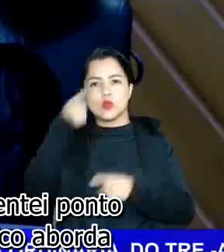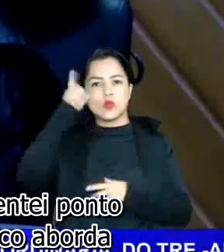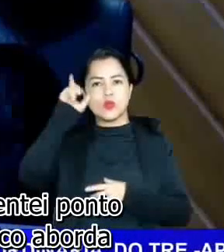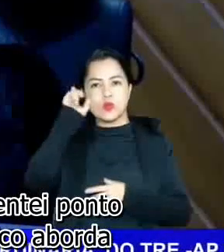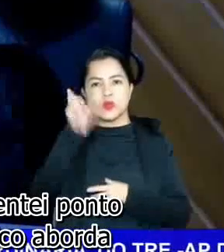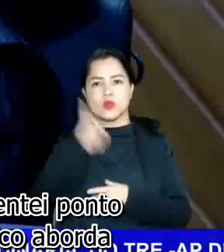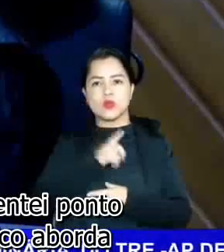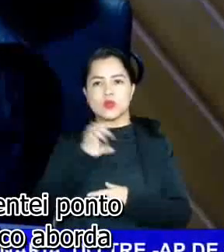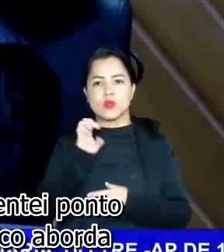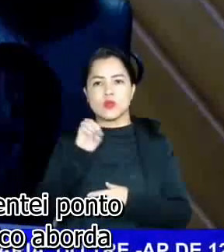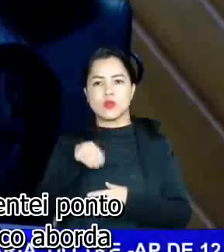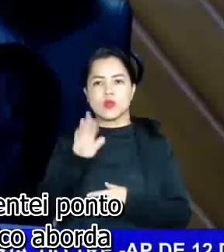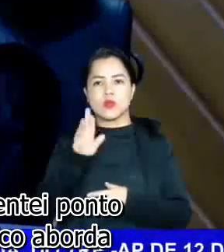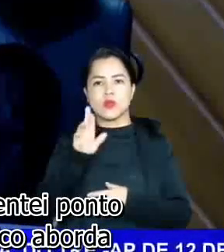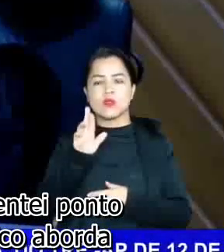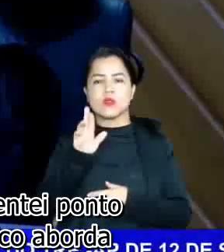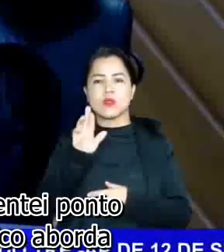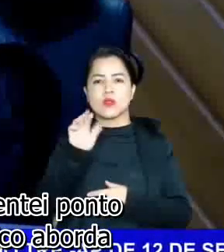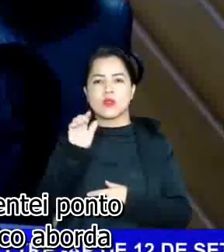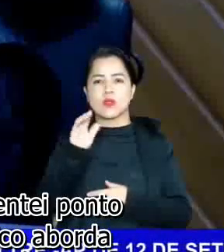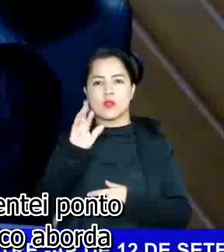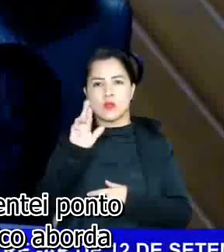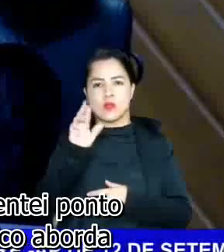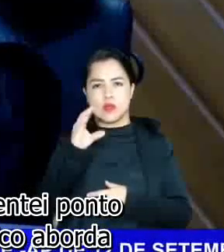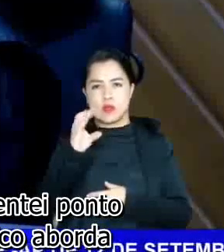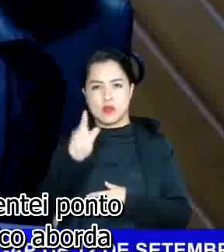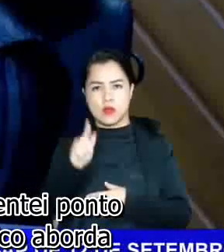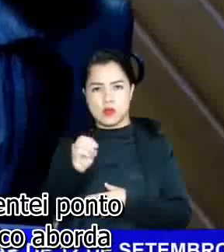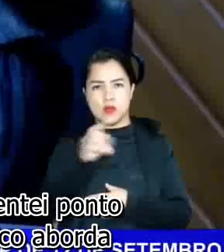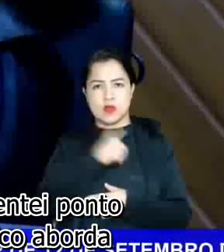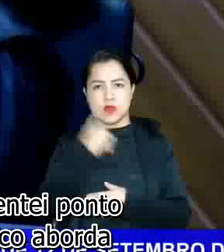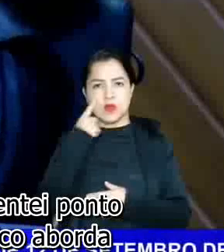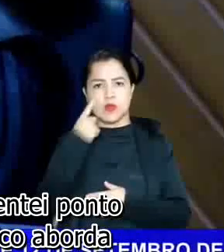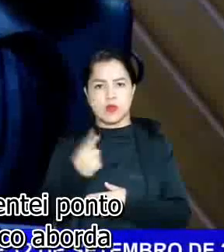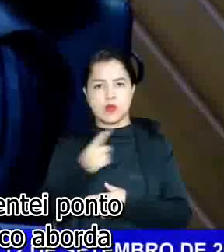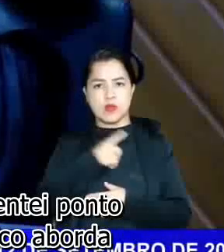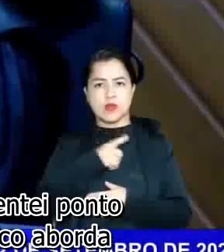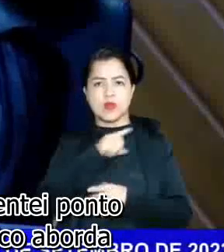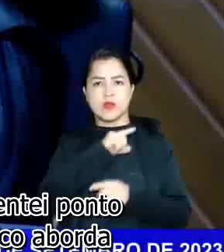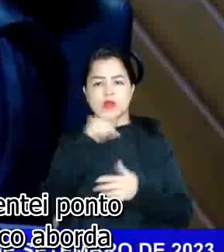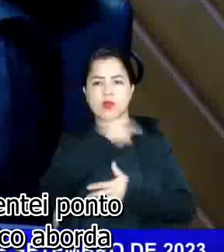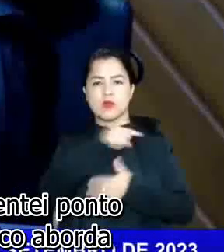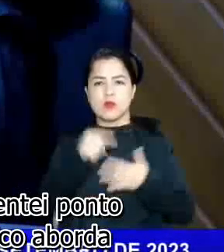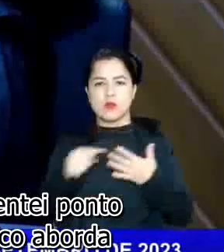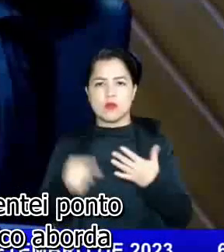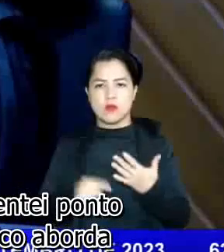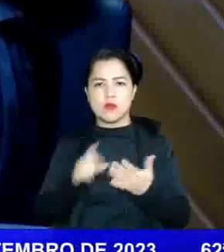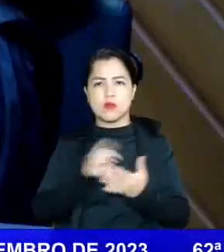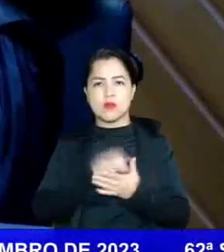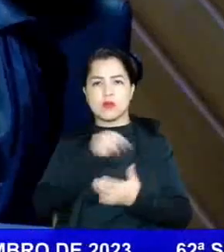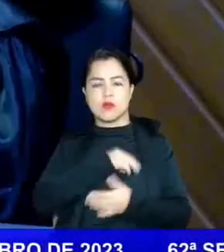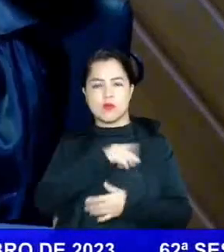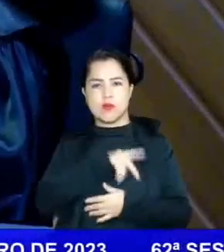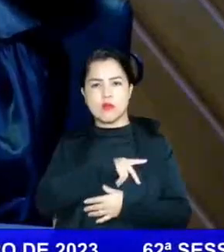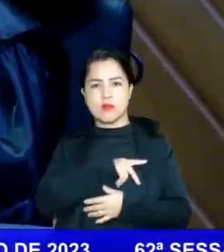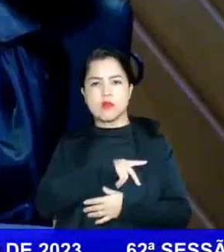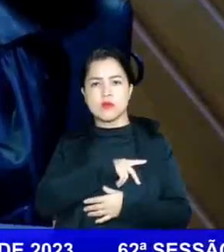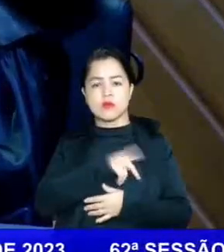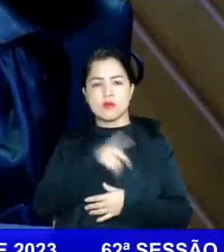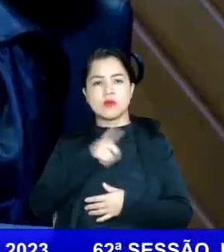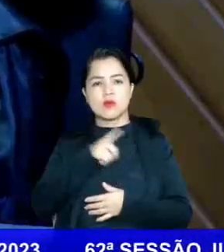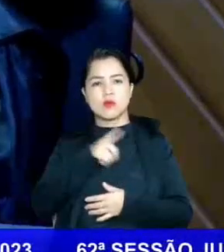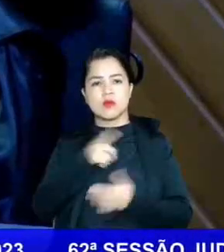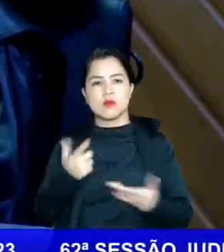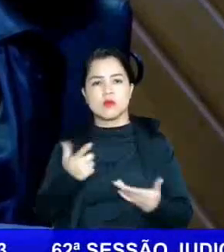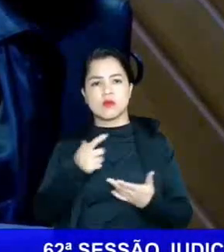julgamos um embargo de minha relatoria, onde enfrentei, ponto por ponto, essa mesma questão que o Ministério Público aborda